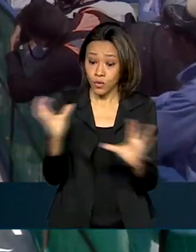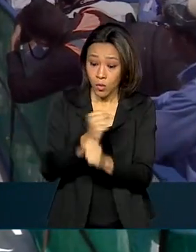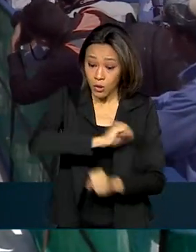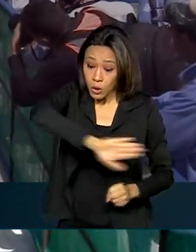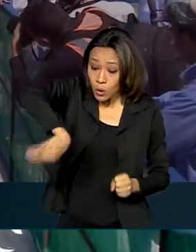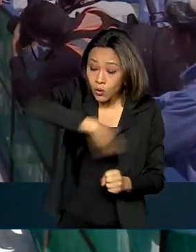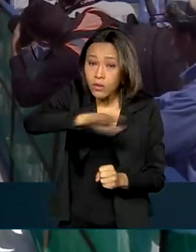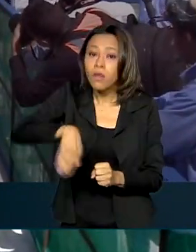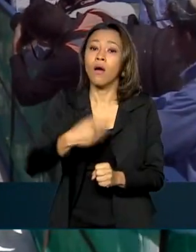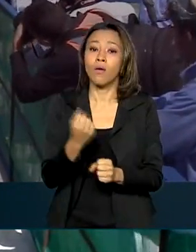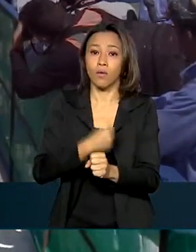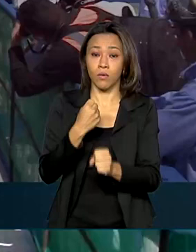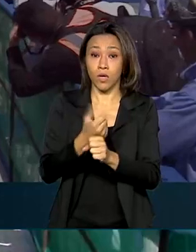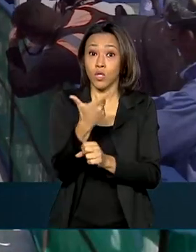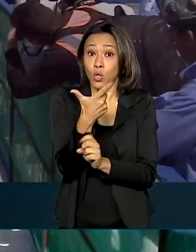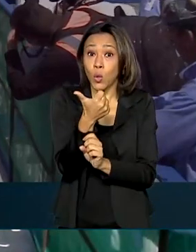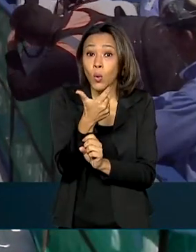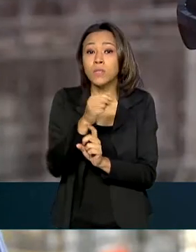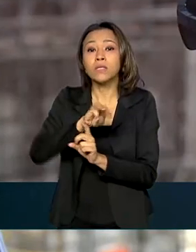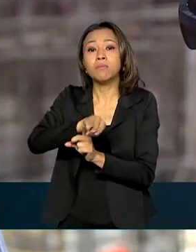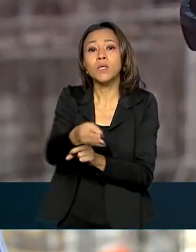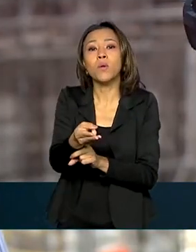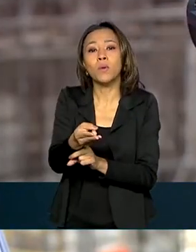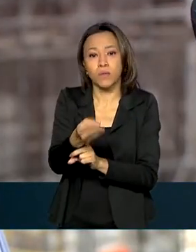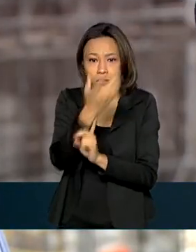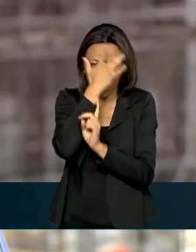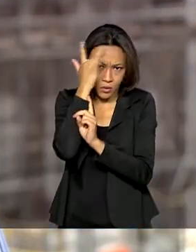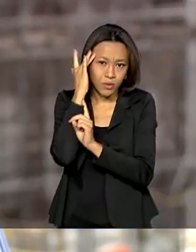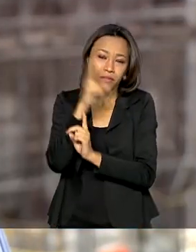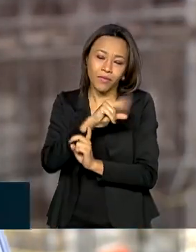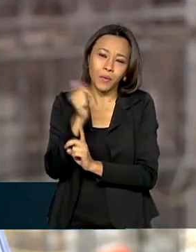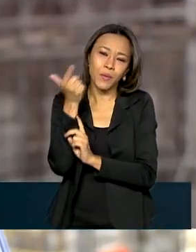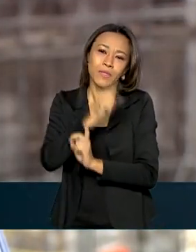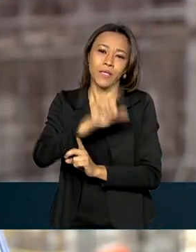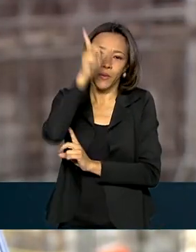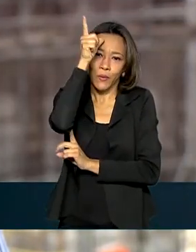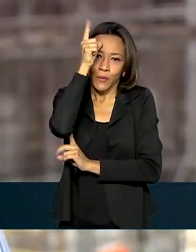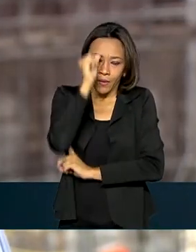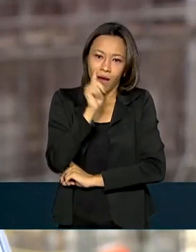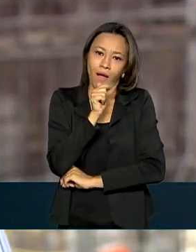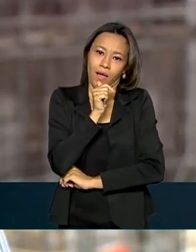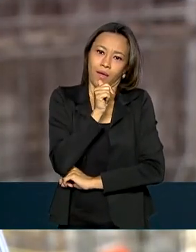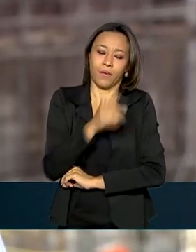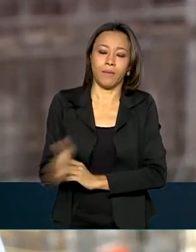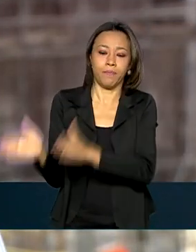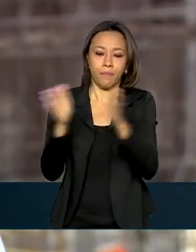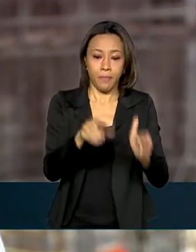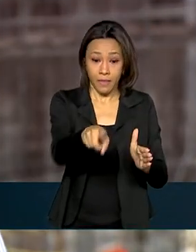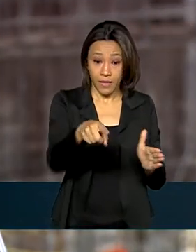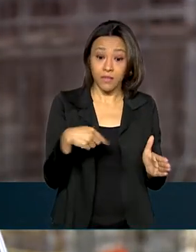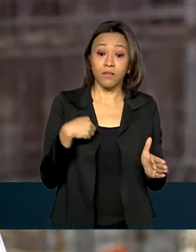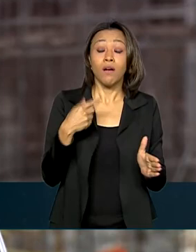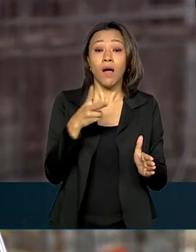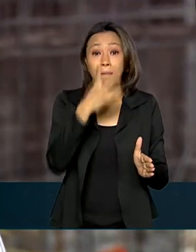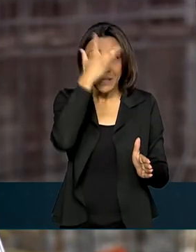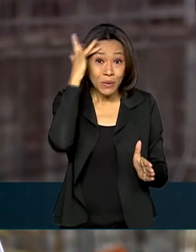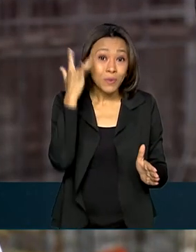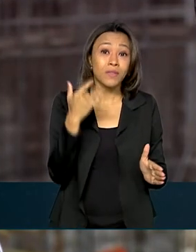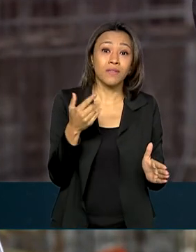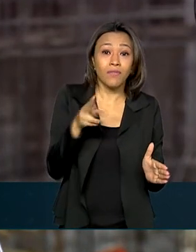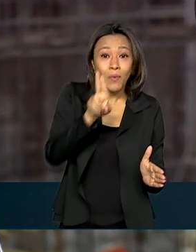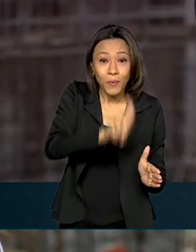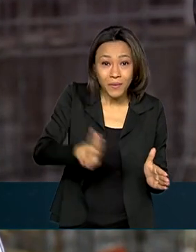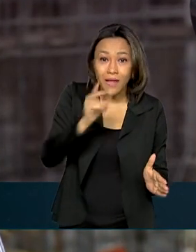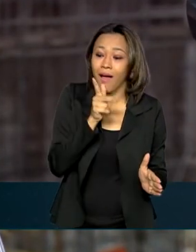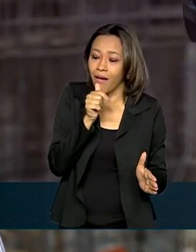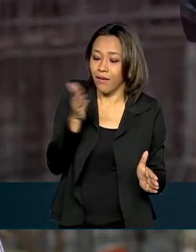deve beneficiar 12 milhões de pessoas pessoas que vão sair de uma condição de seca para uma condição de